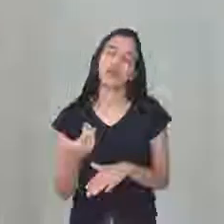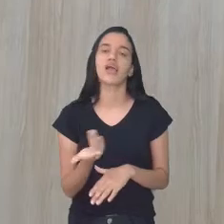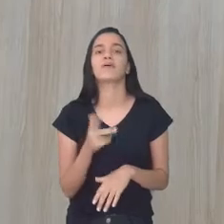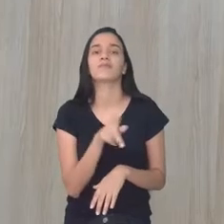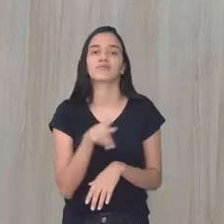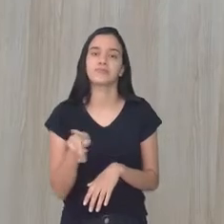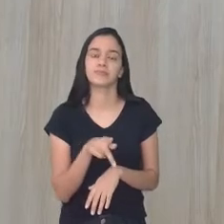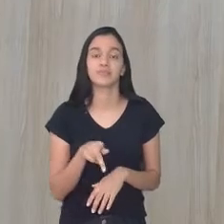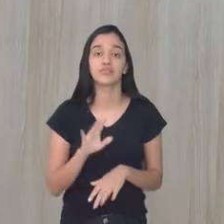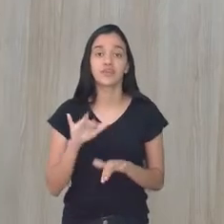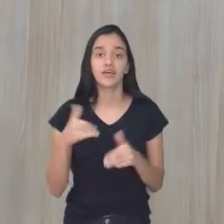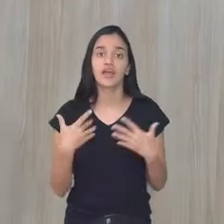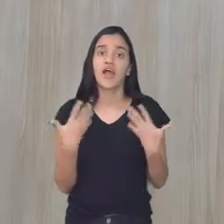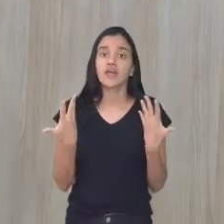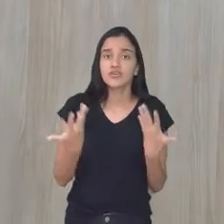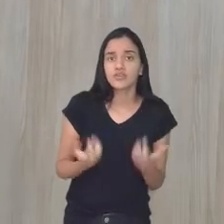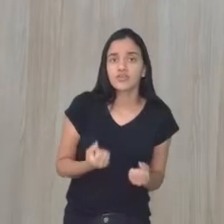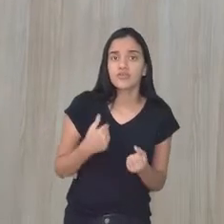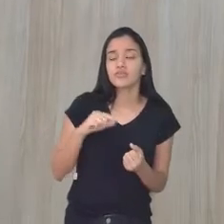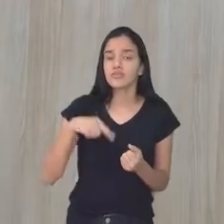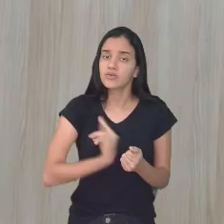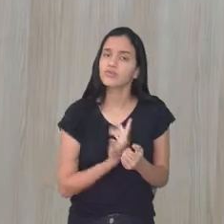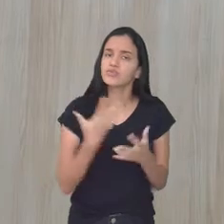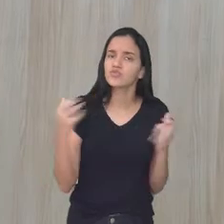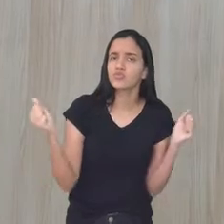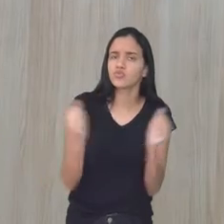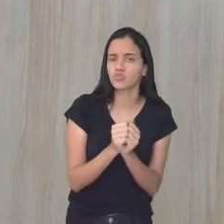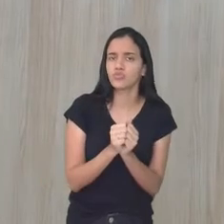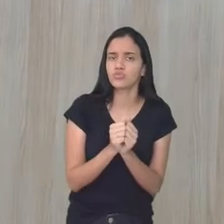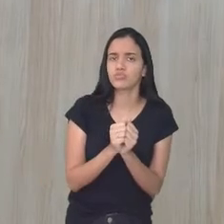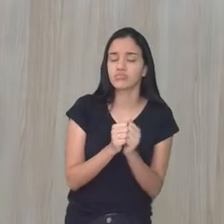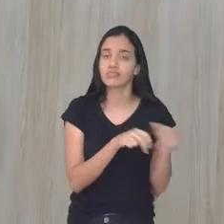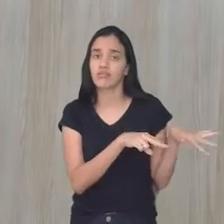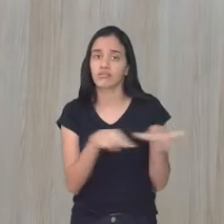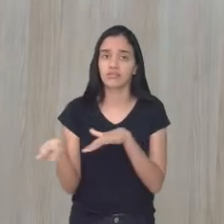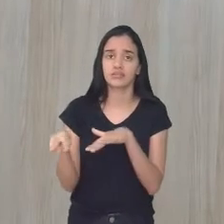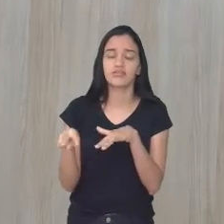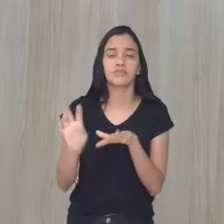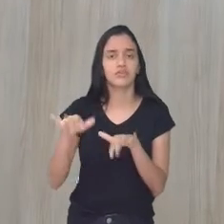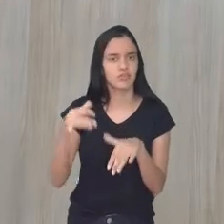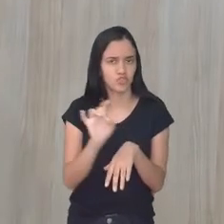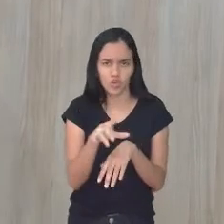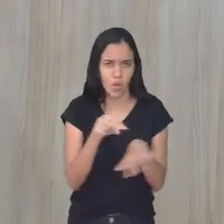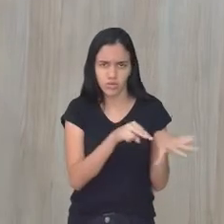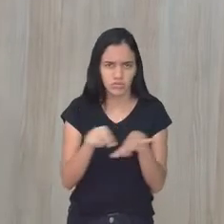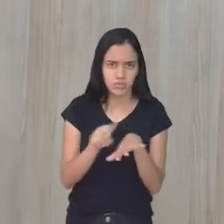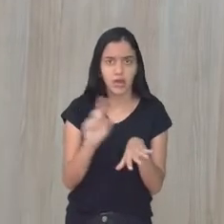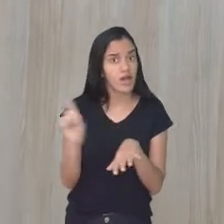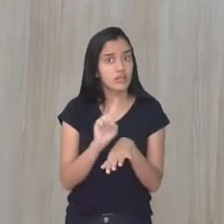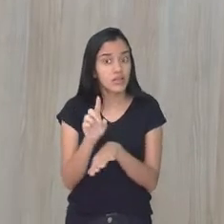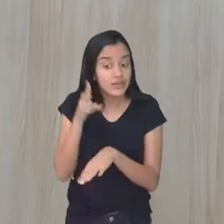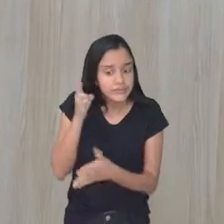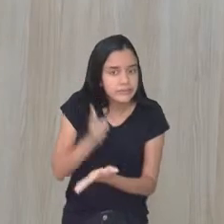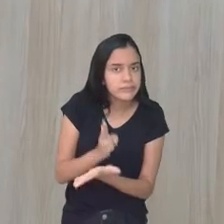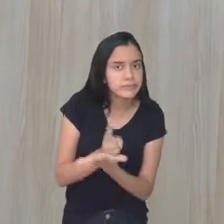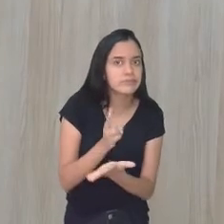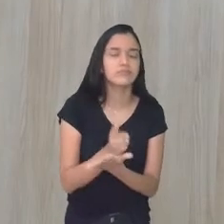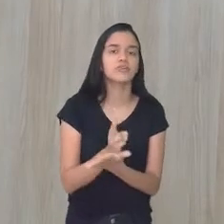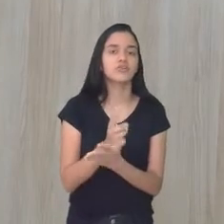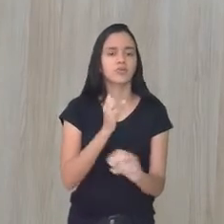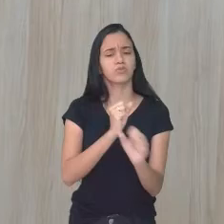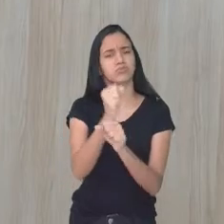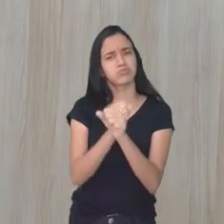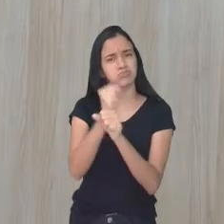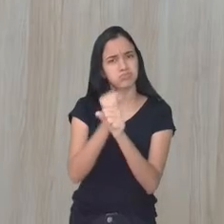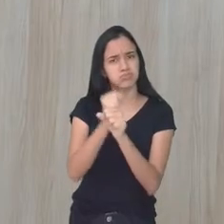professora Cláudia. Então, estamos nessa campanha, estamos juntos esta semana, né? Que não é só essa semana, é sempre, né? É o ano